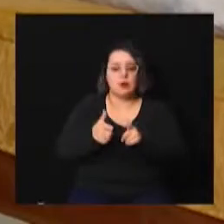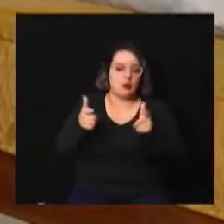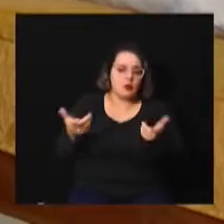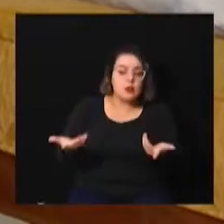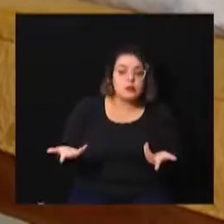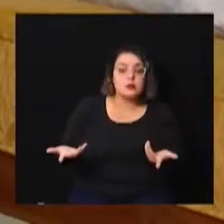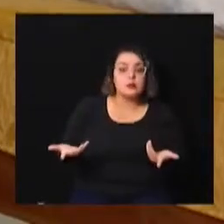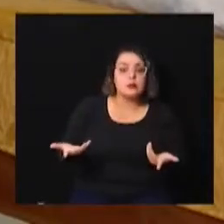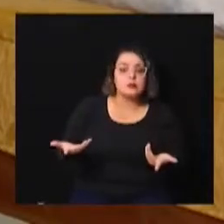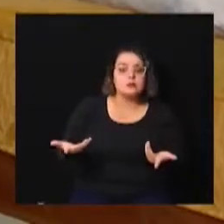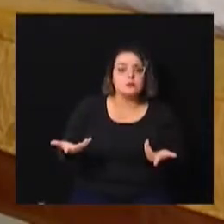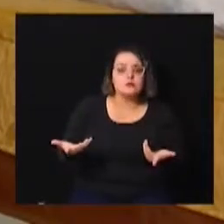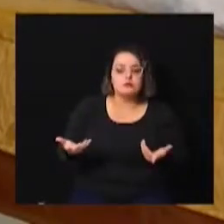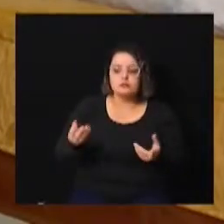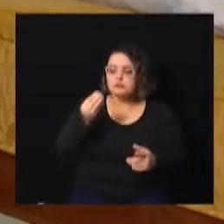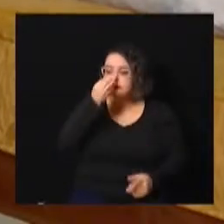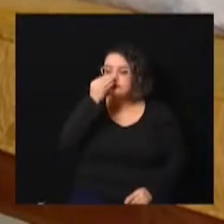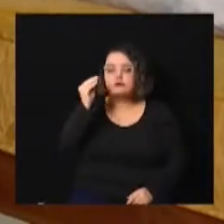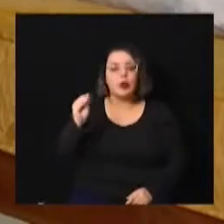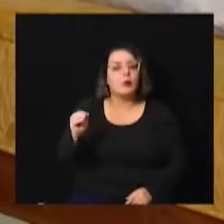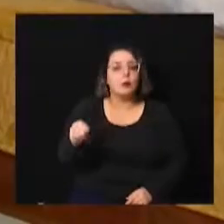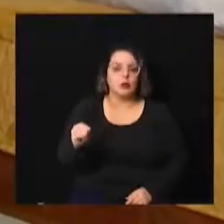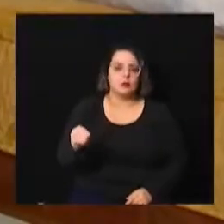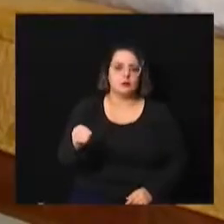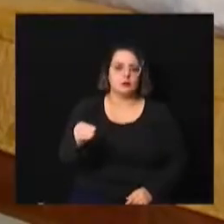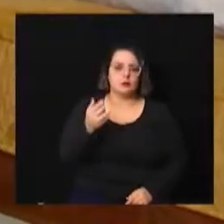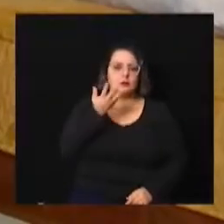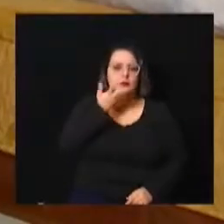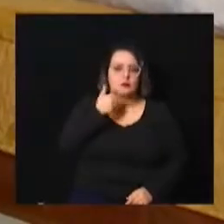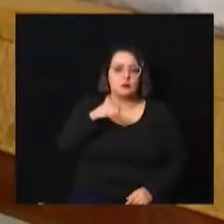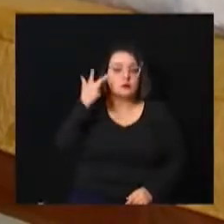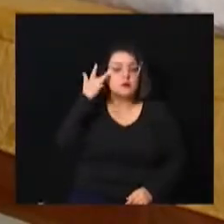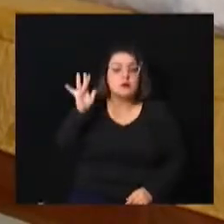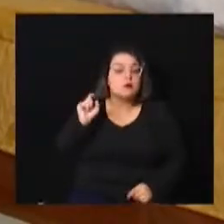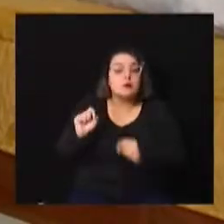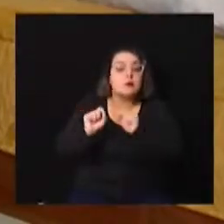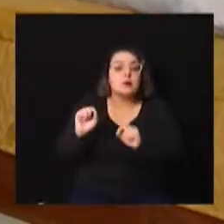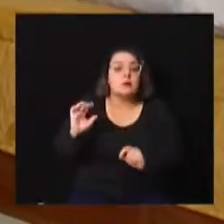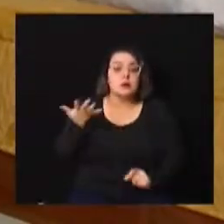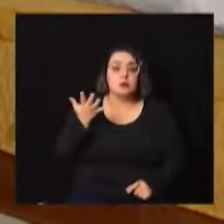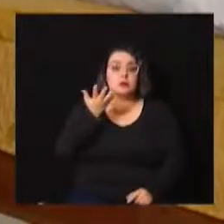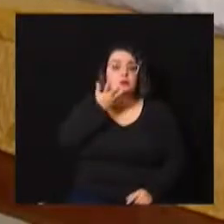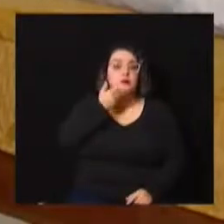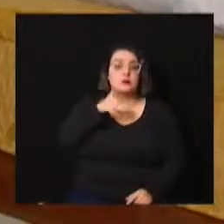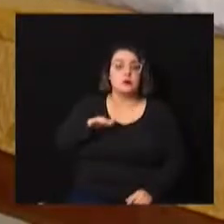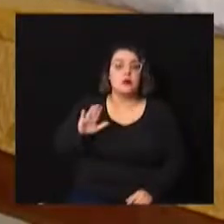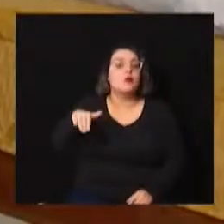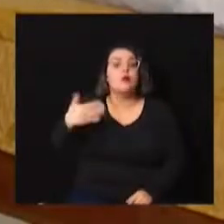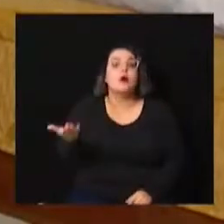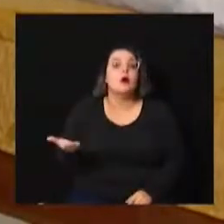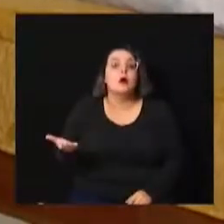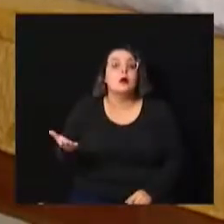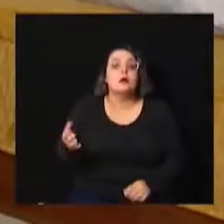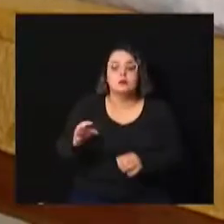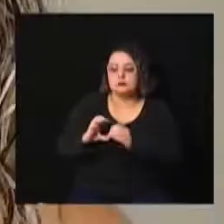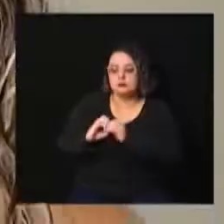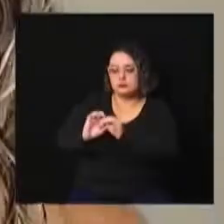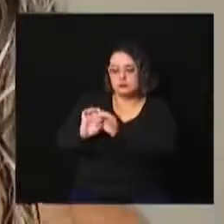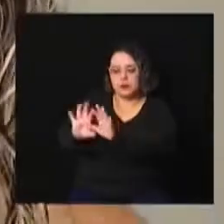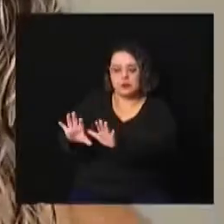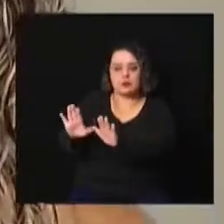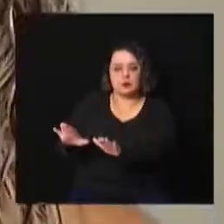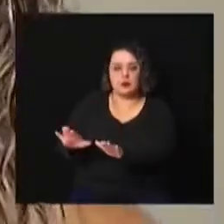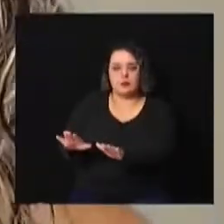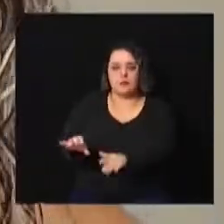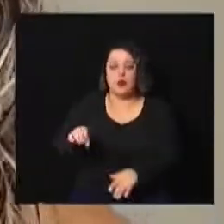maioria. E aí você pega e deixa a criança. Você não sabe nem o que vai acontecer com essa criança. Você não sabe quando você deixa essa criança lá. Ela